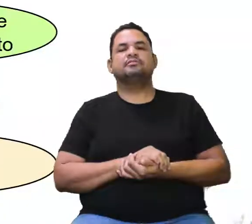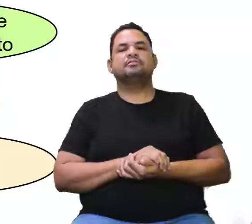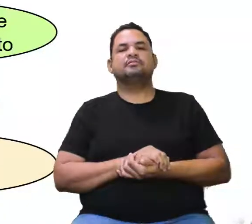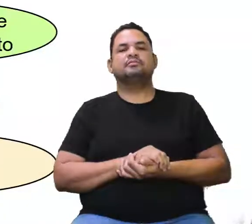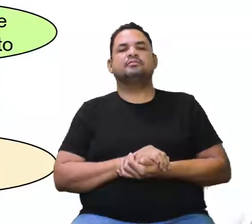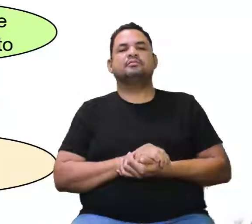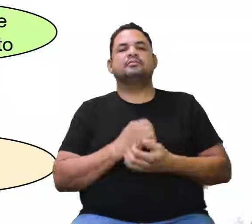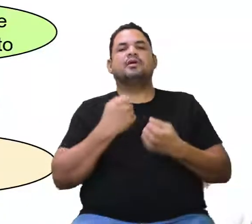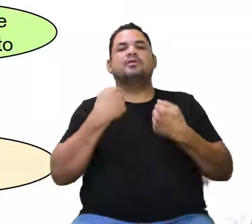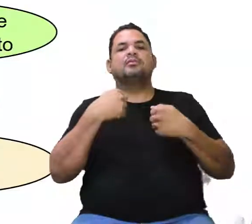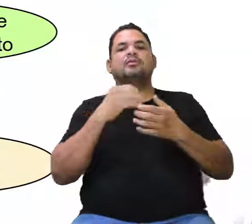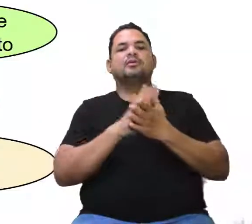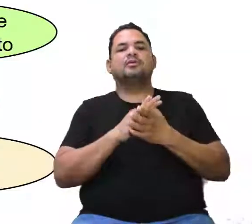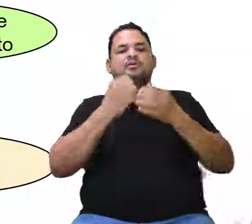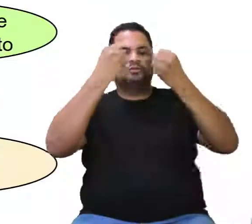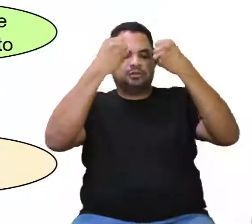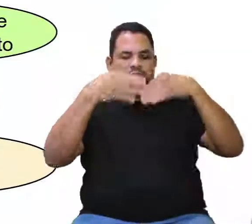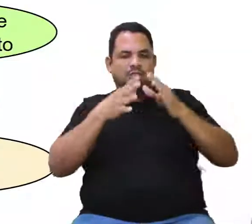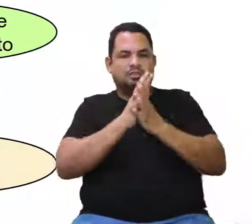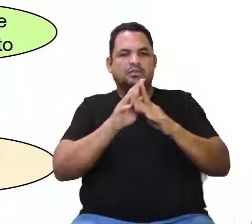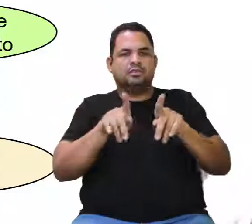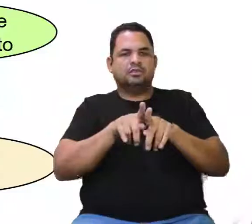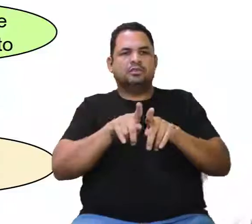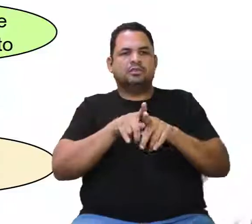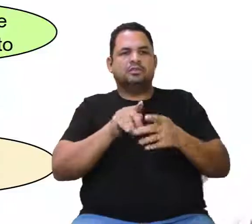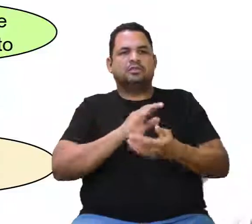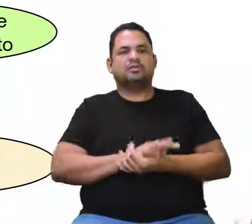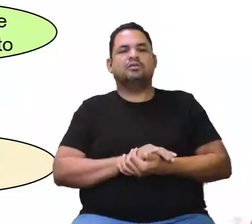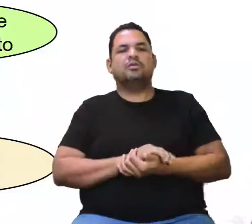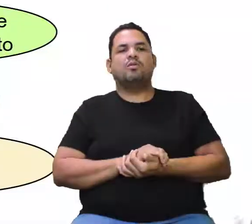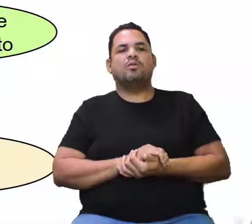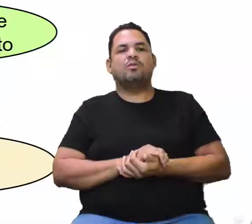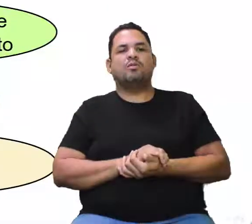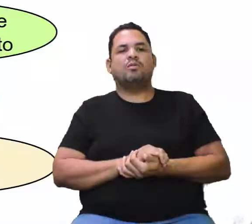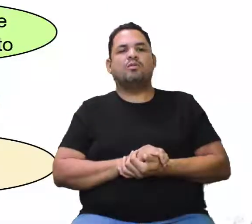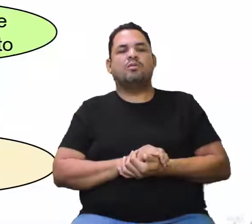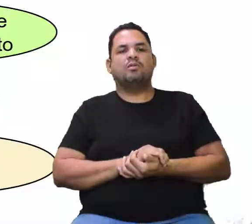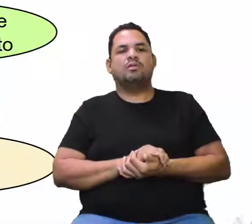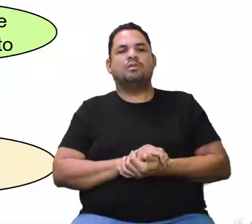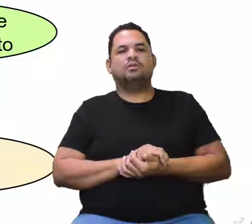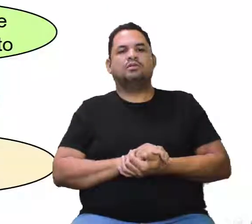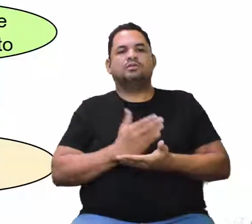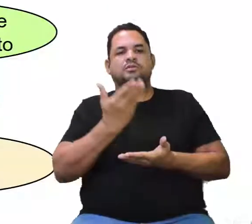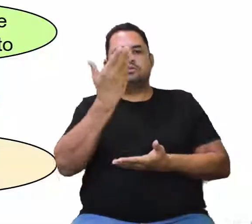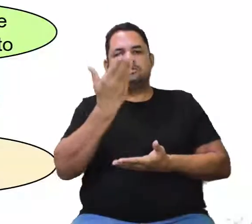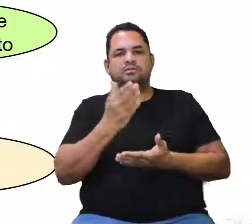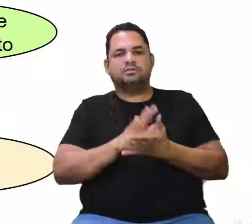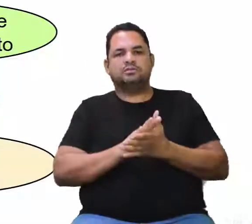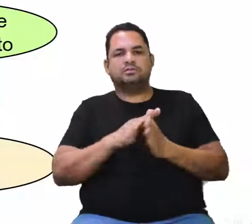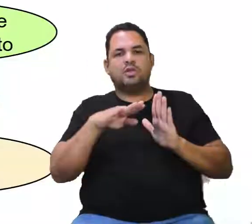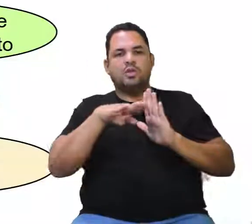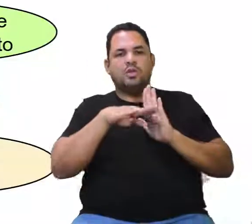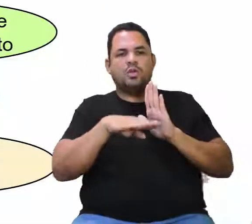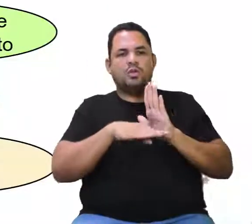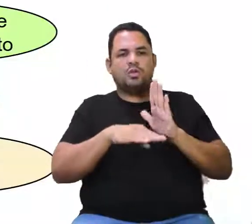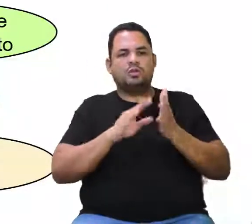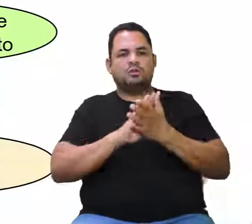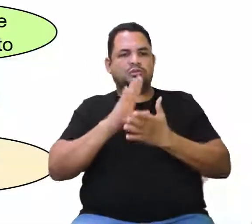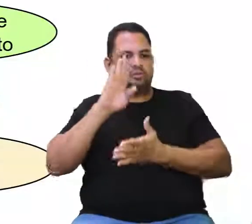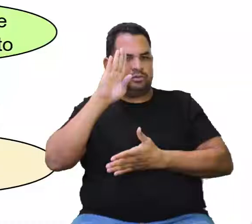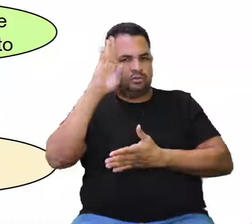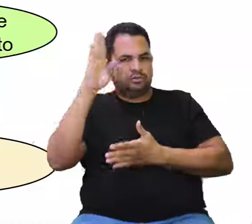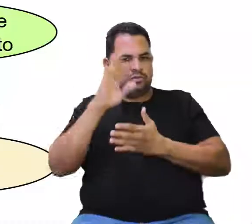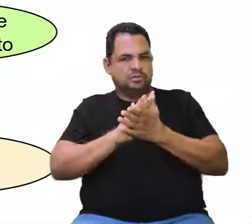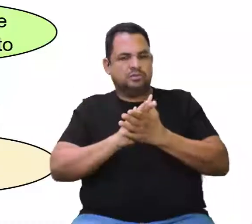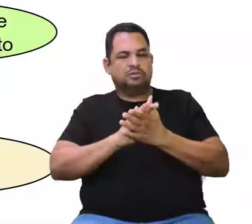professora Iris, que eu posso pontuar aqui de acordo com o colégio americano? Ele diz aí que os componentes essenciais de uma